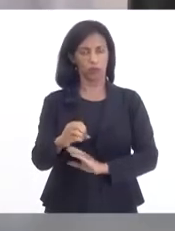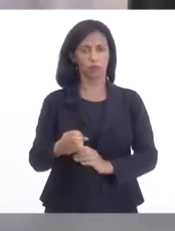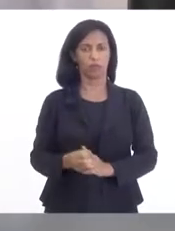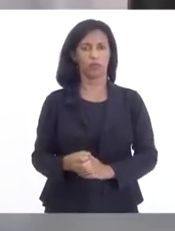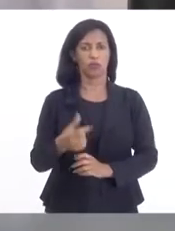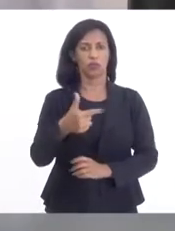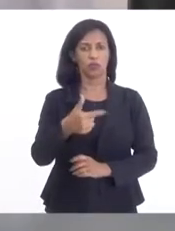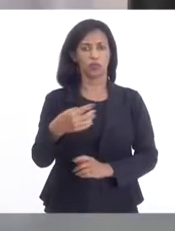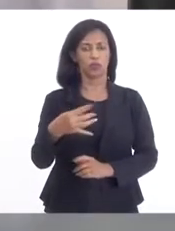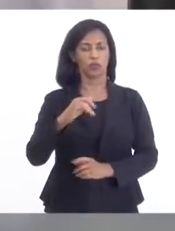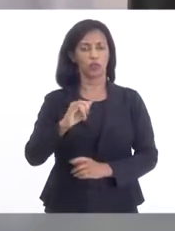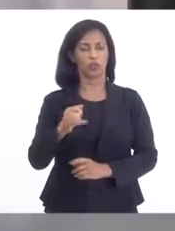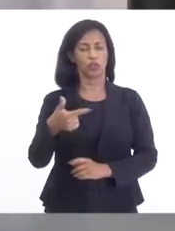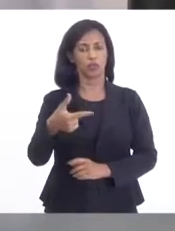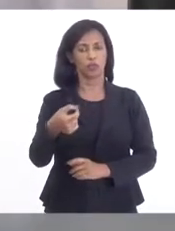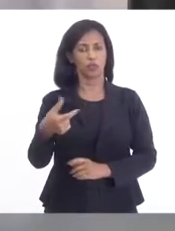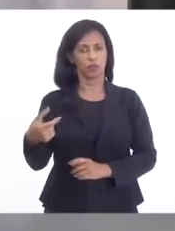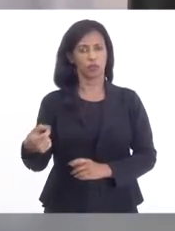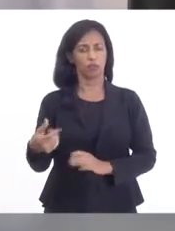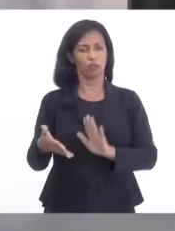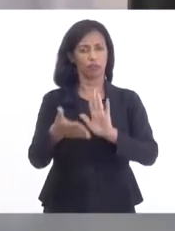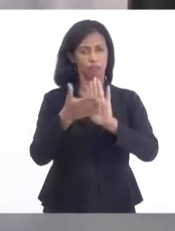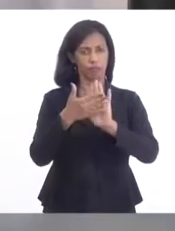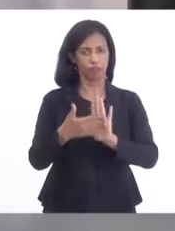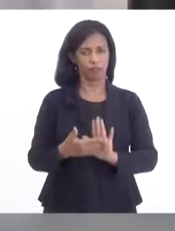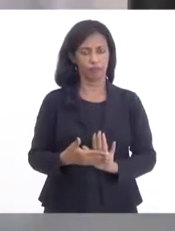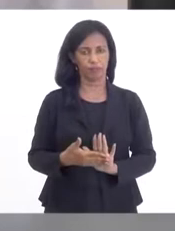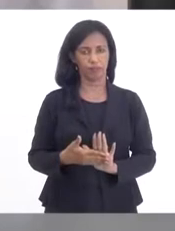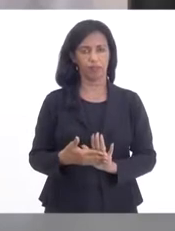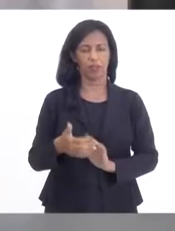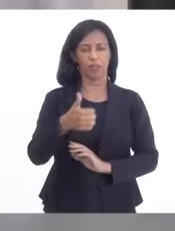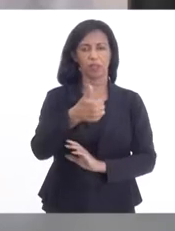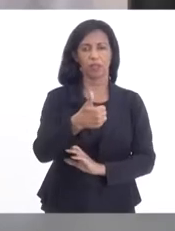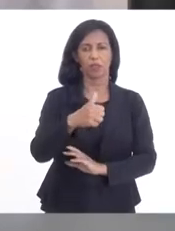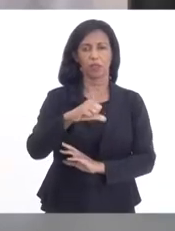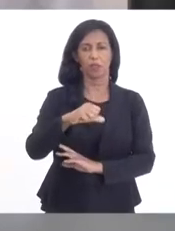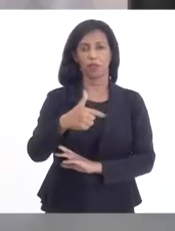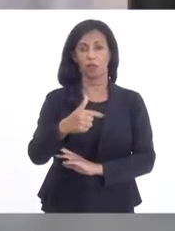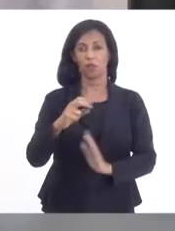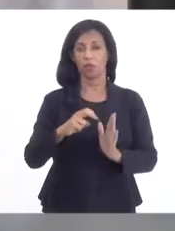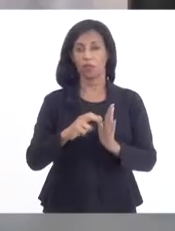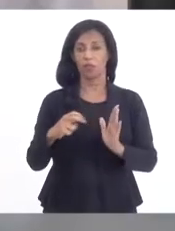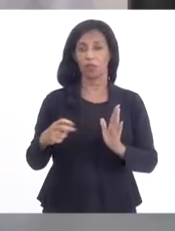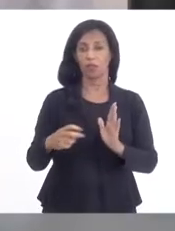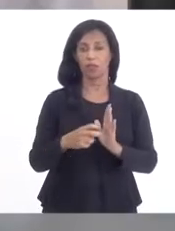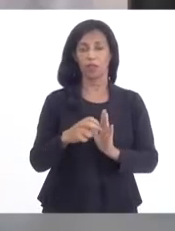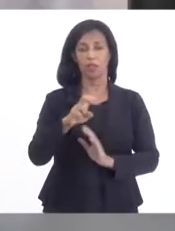de 24 de janeiro de 2020, favorável a 192 emendas,